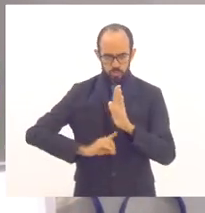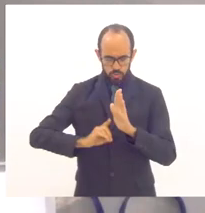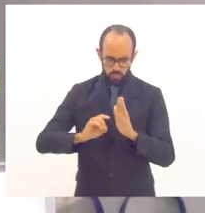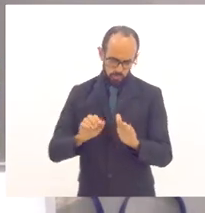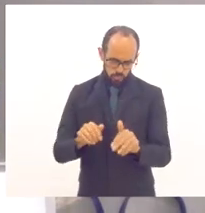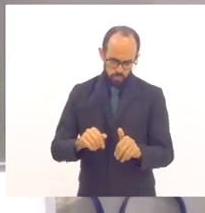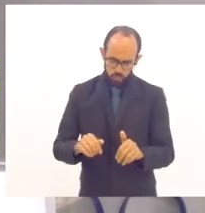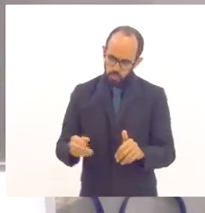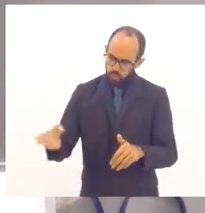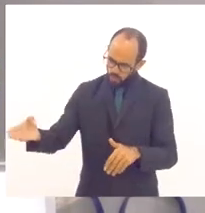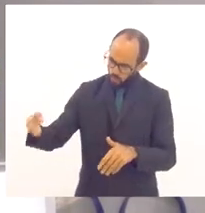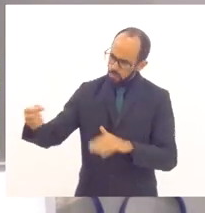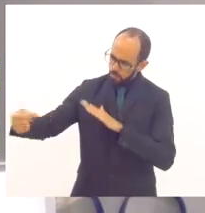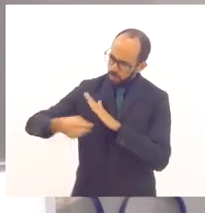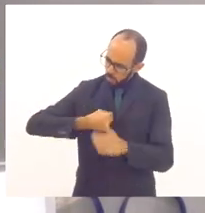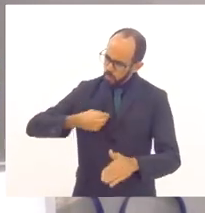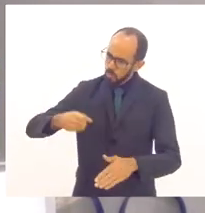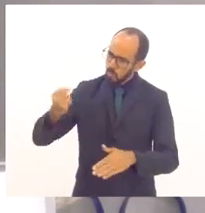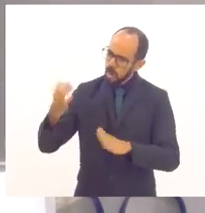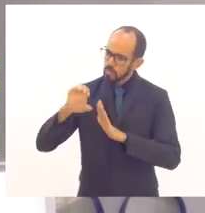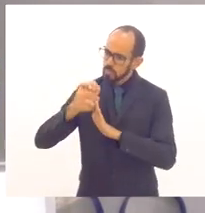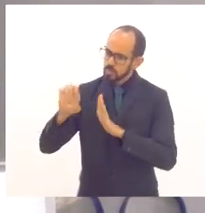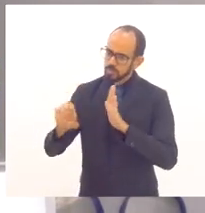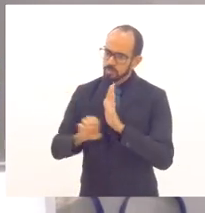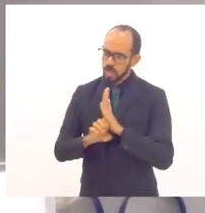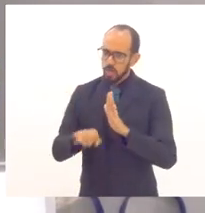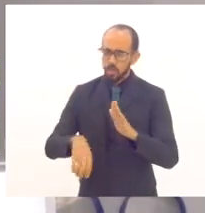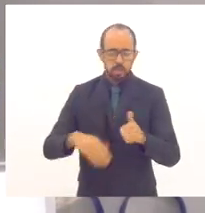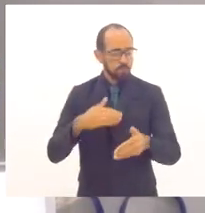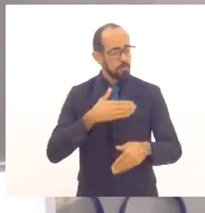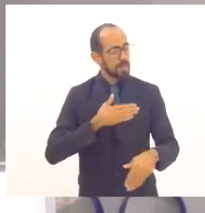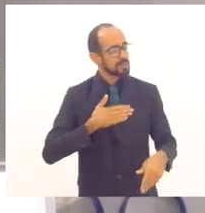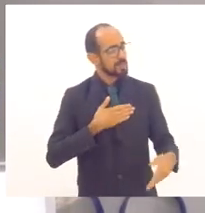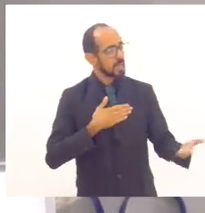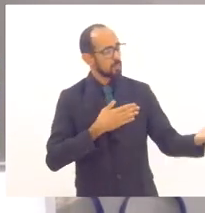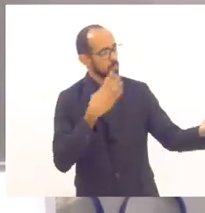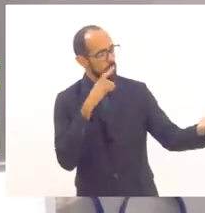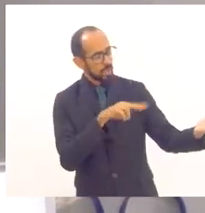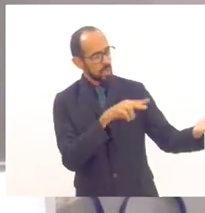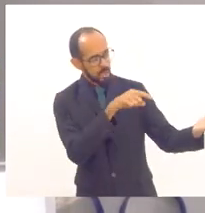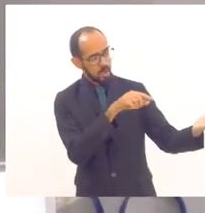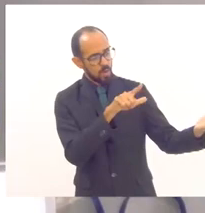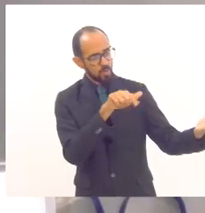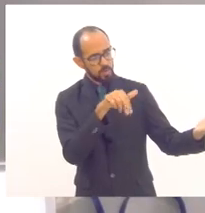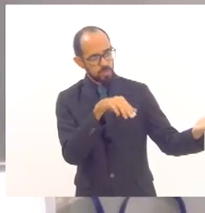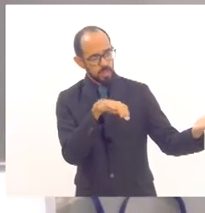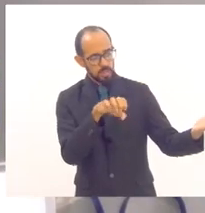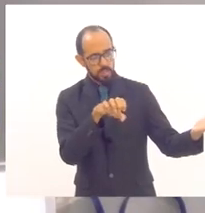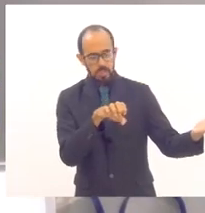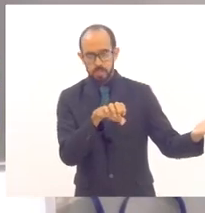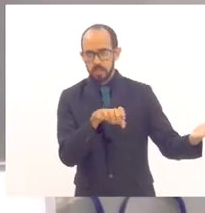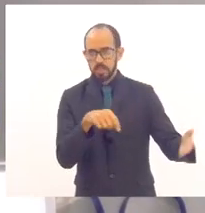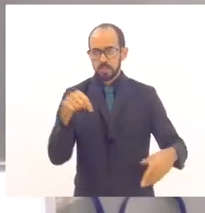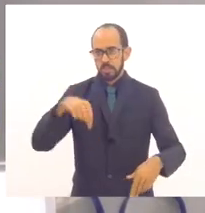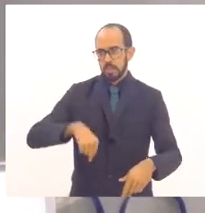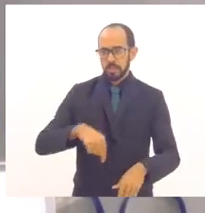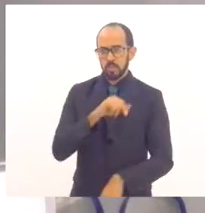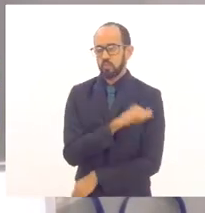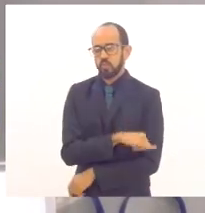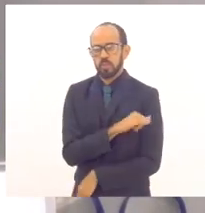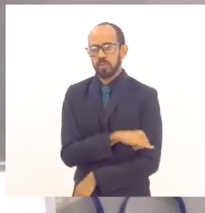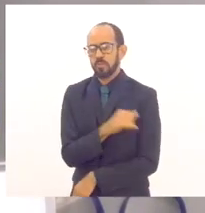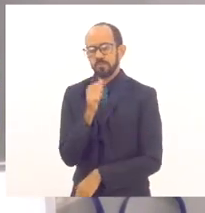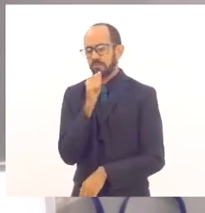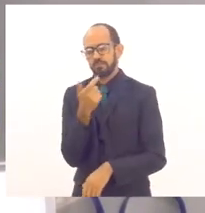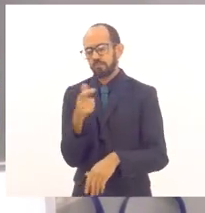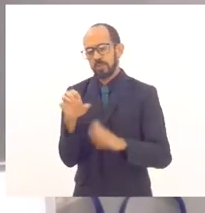perguntou quanto aos editais e a Luciene, né? Prazer em revê-la, professora. Não houve no Rio de Janeiro